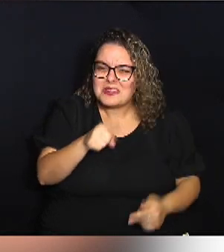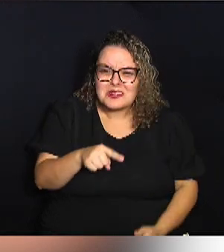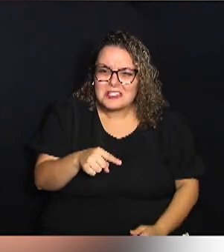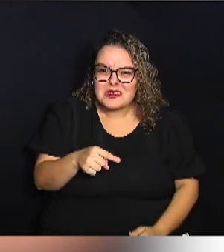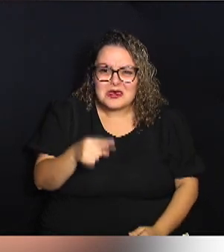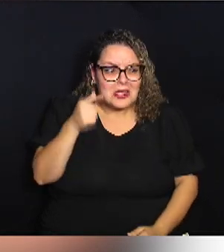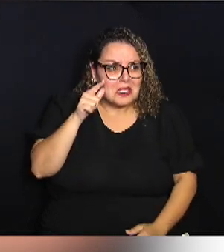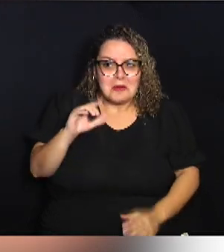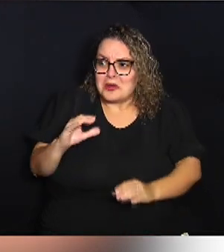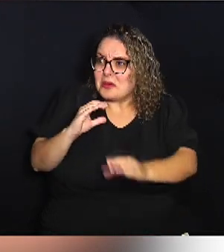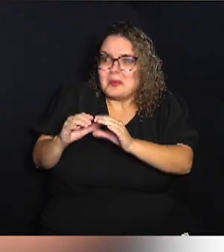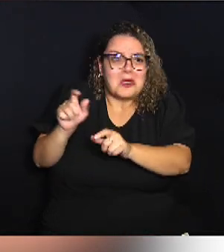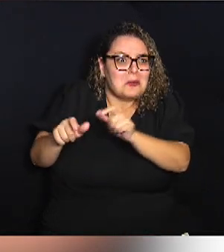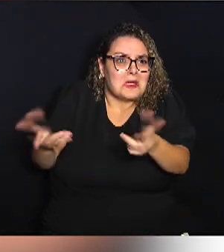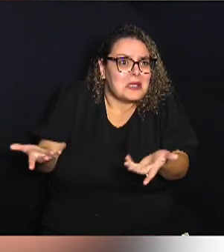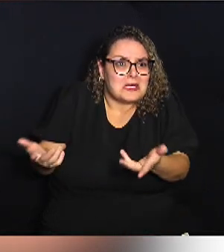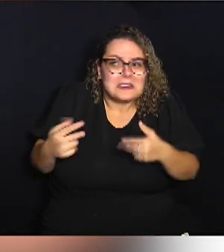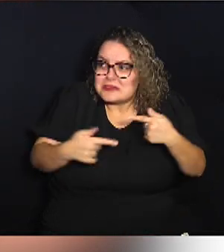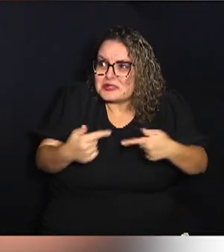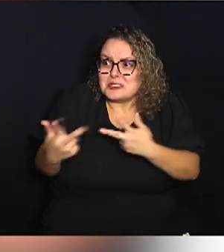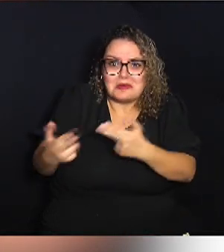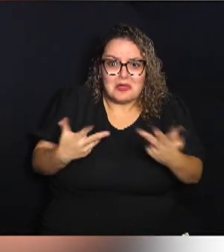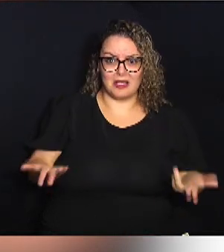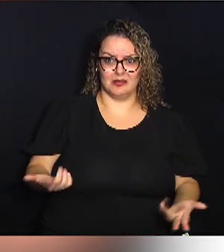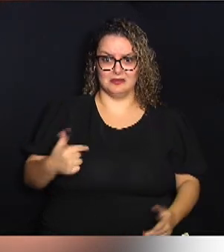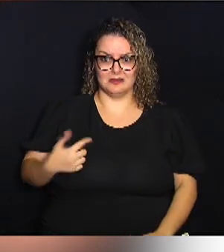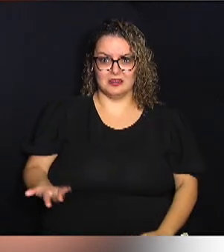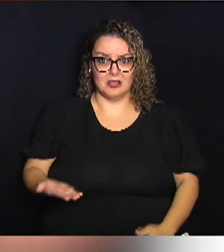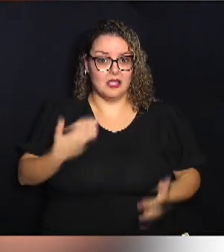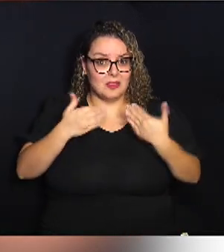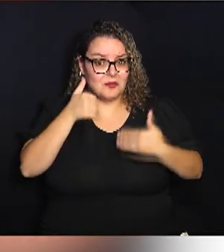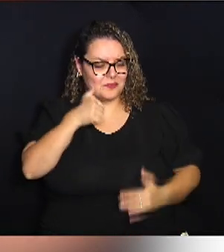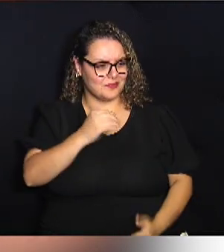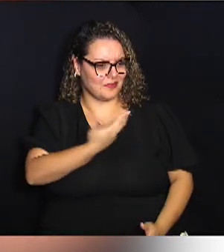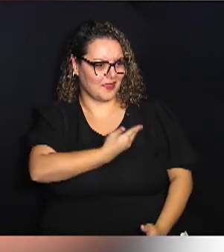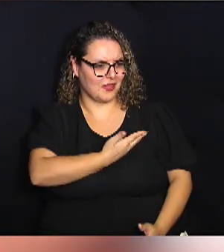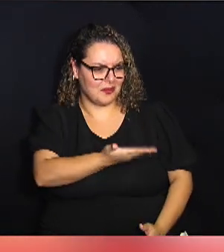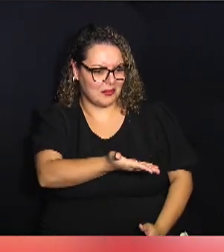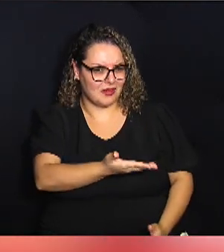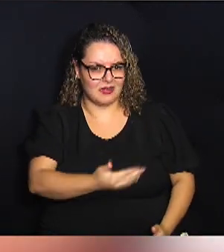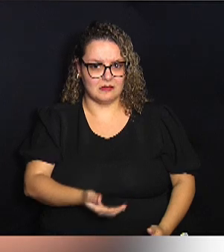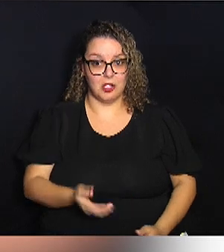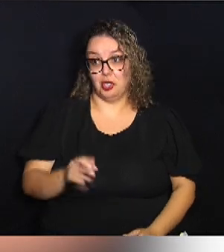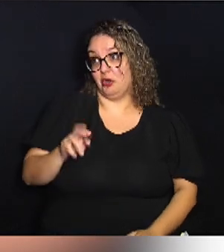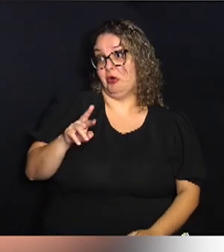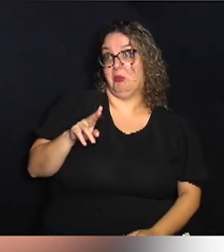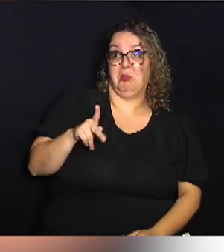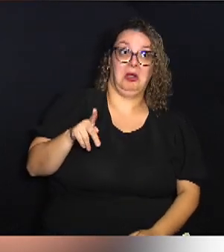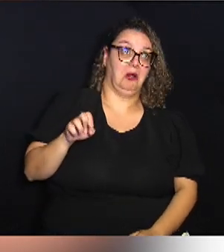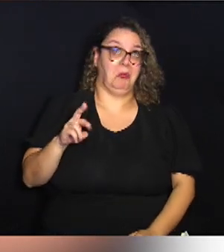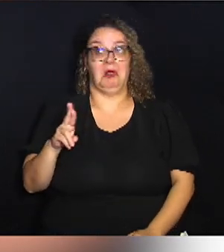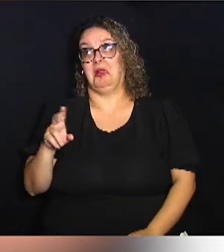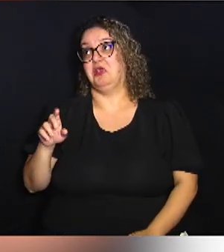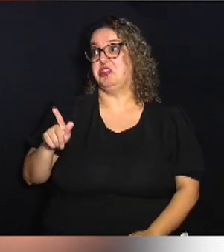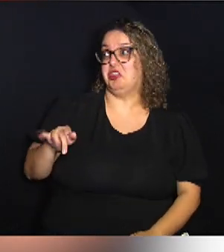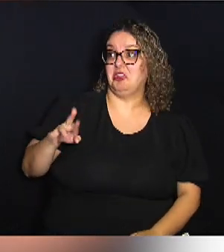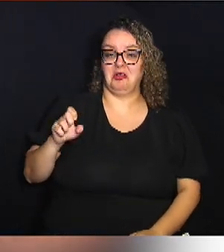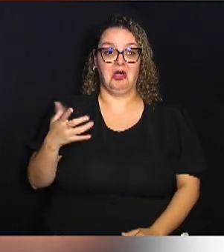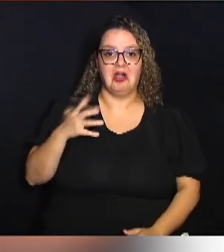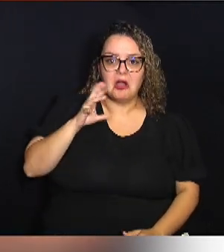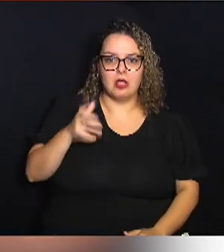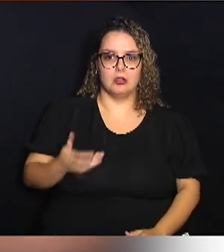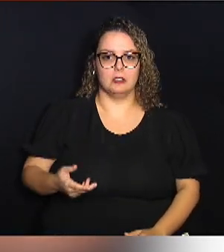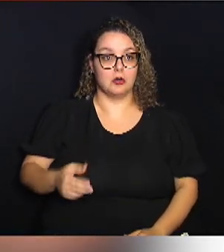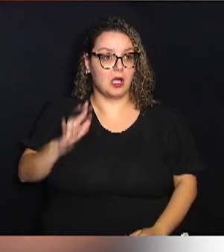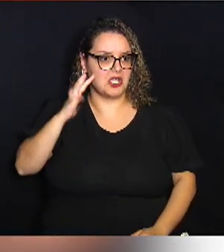consigo me comunicar com as pessoas da mesma geração. Eu fui conversar com uma menina um dia desses e ela falava tanto burger, que eu pensei que ela fosse mandar um